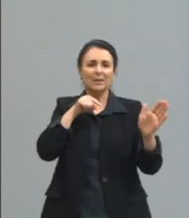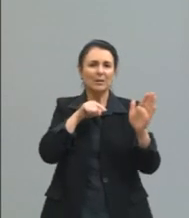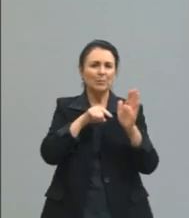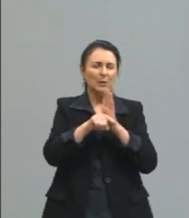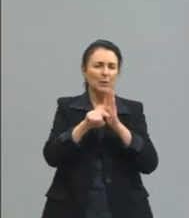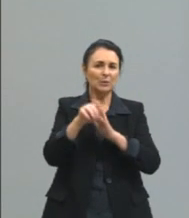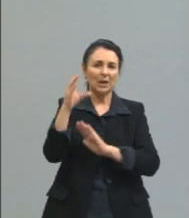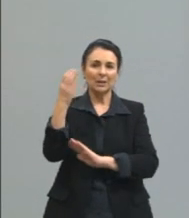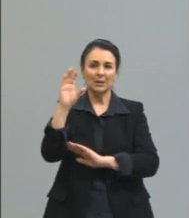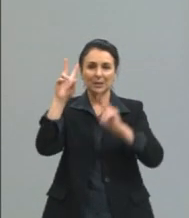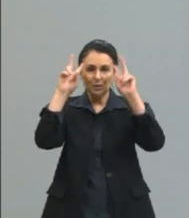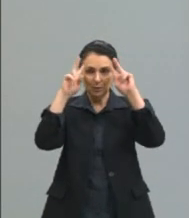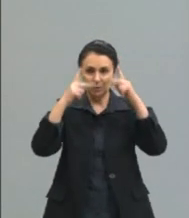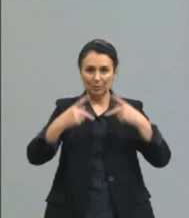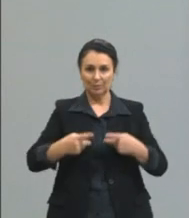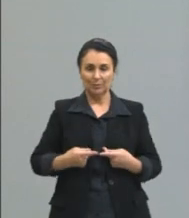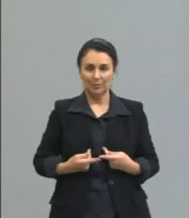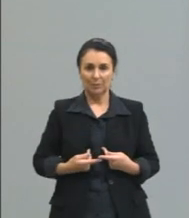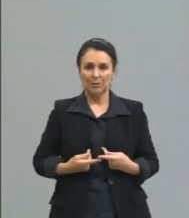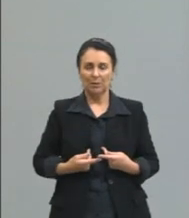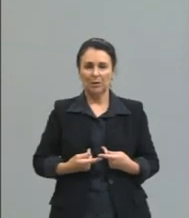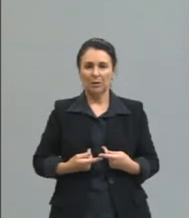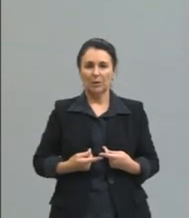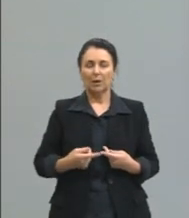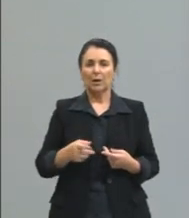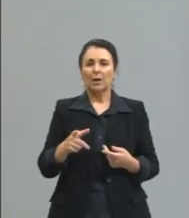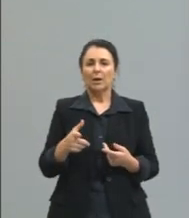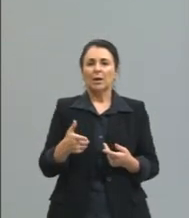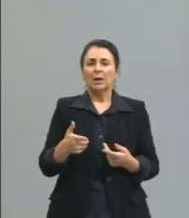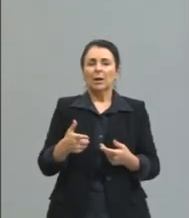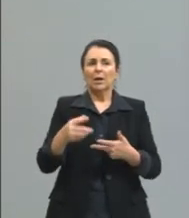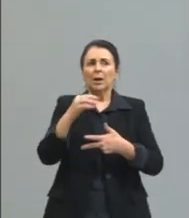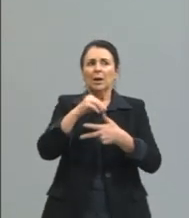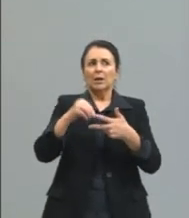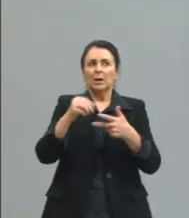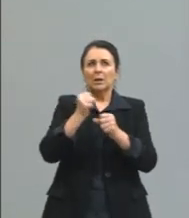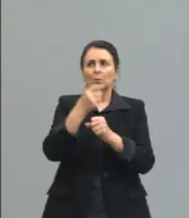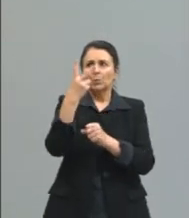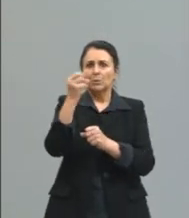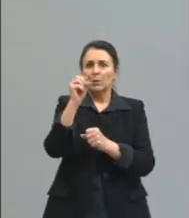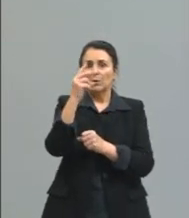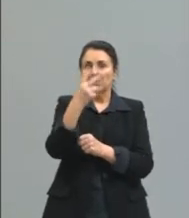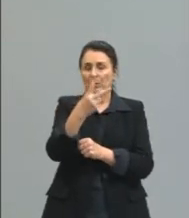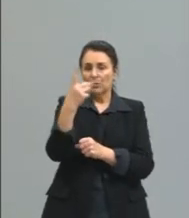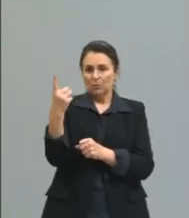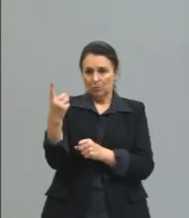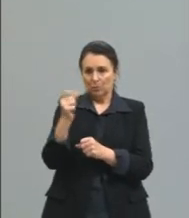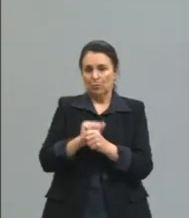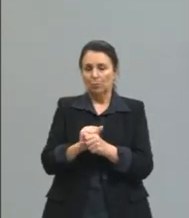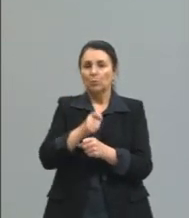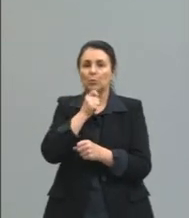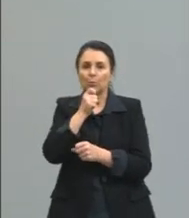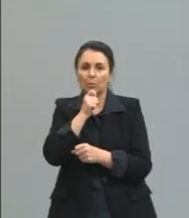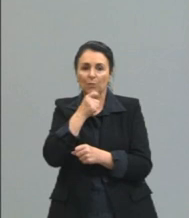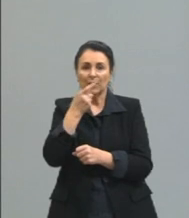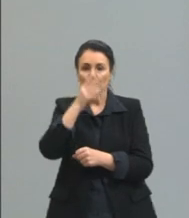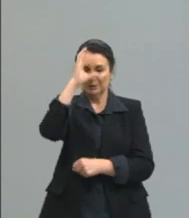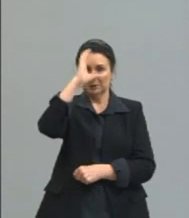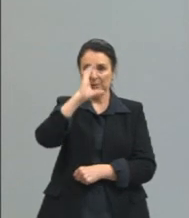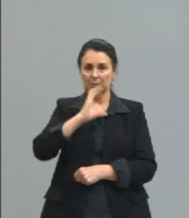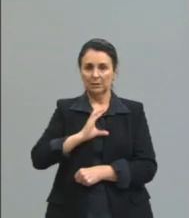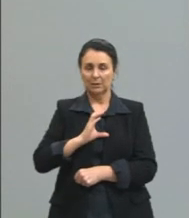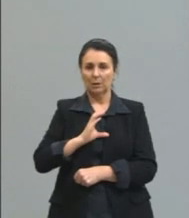das ciências humanas, chamando uma questão do Enem de 2021. Chamando o repórter de cidadão,